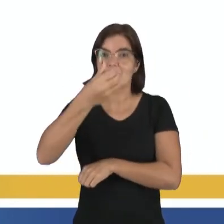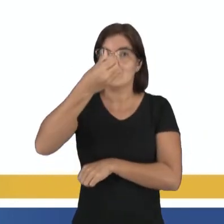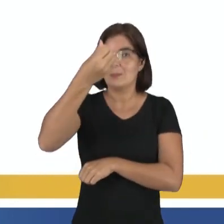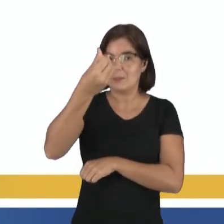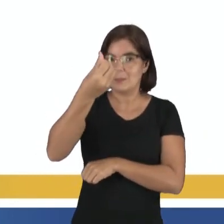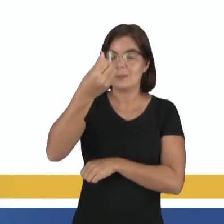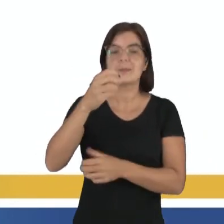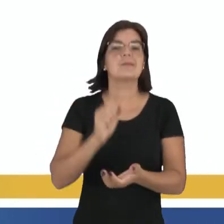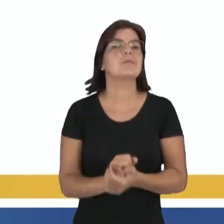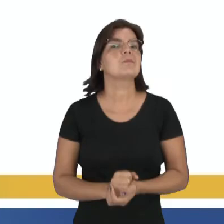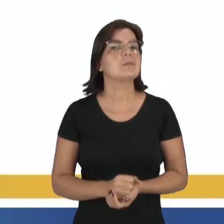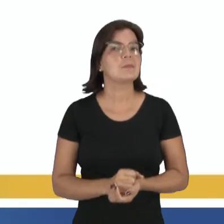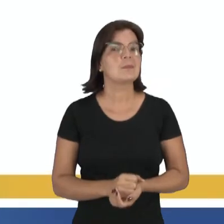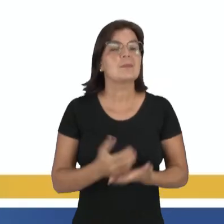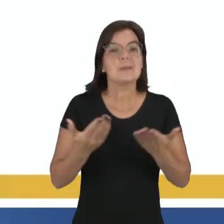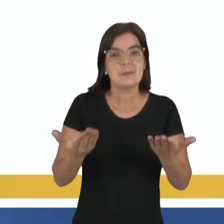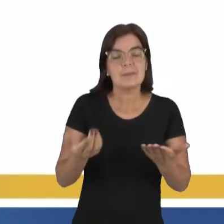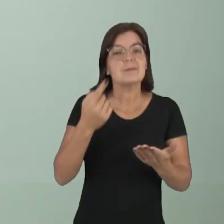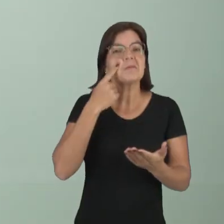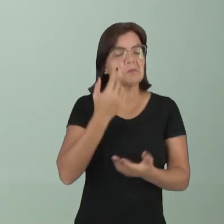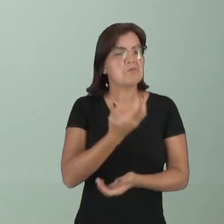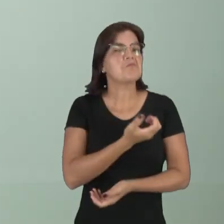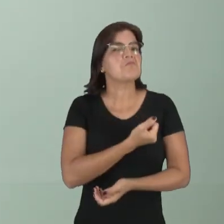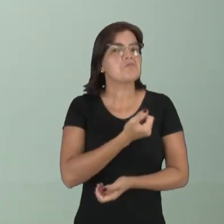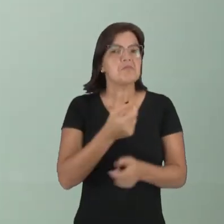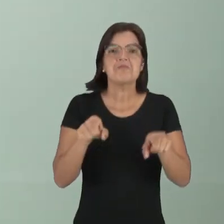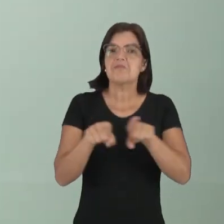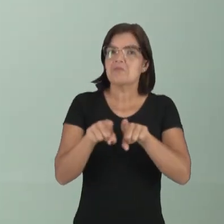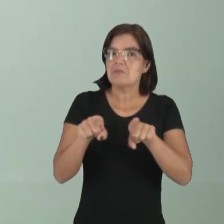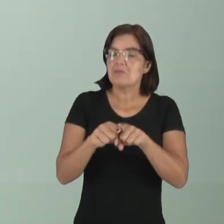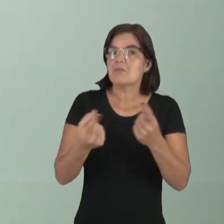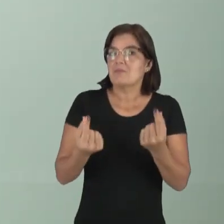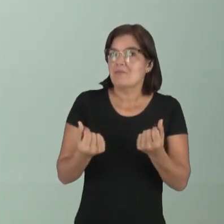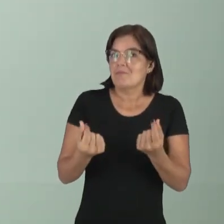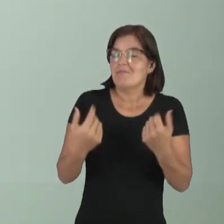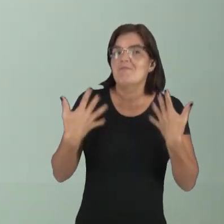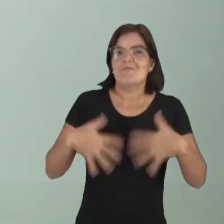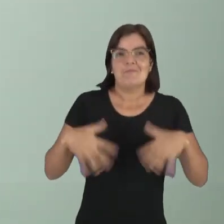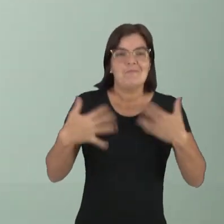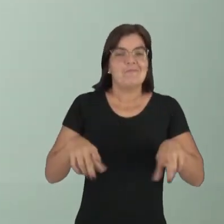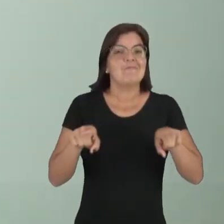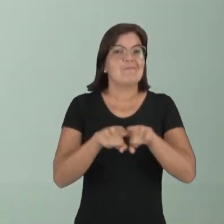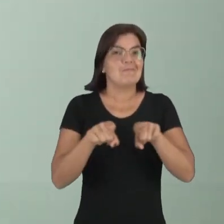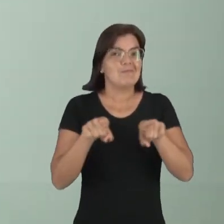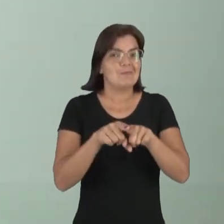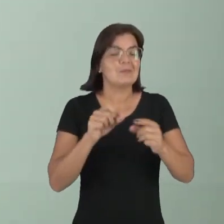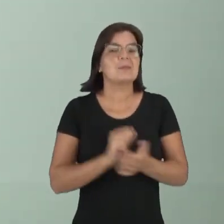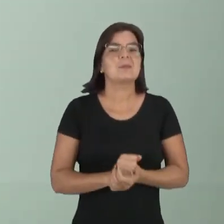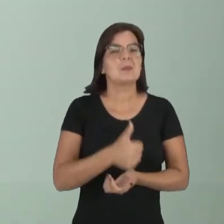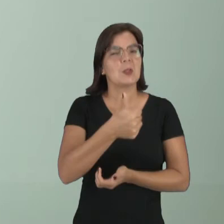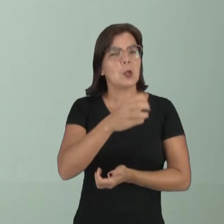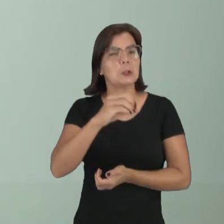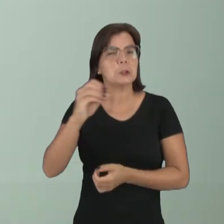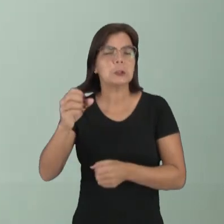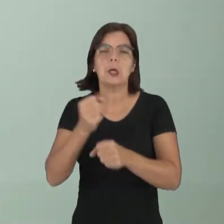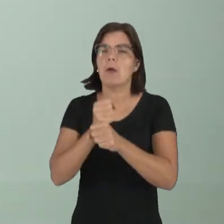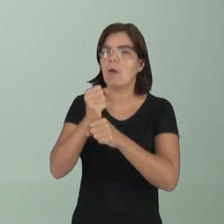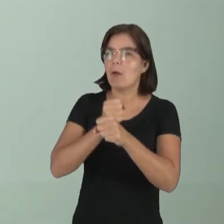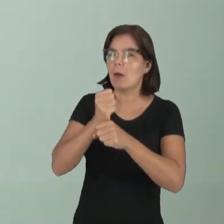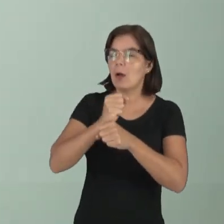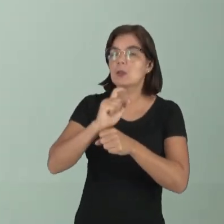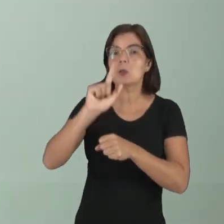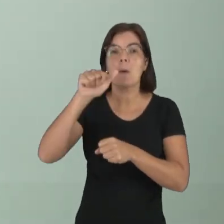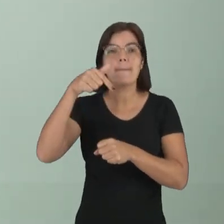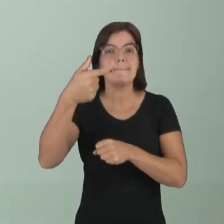potência sexta em toneladas. Dá um número muito grande, até porque estamos falando de reservas para 100 anos, 200 ou